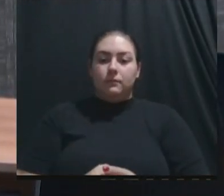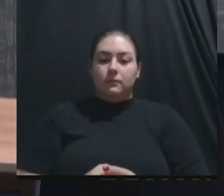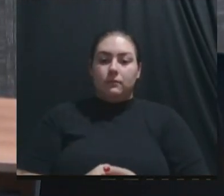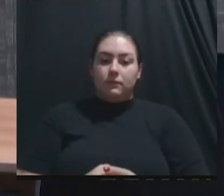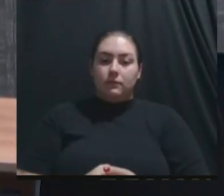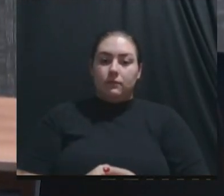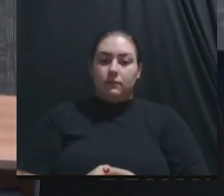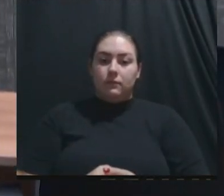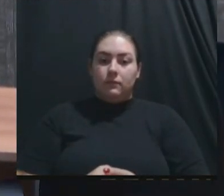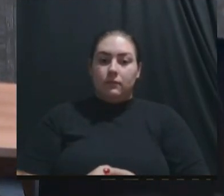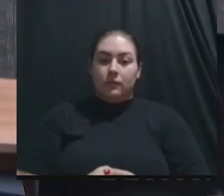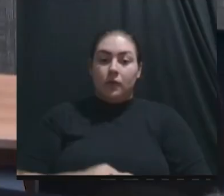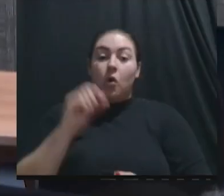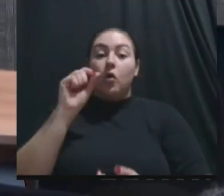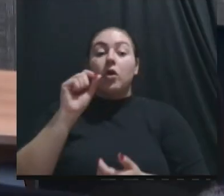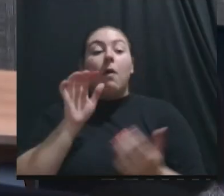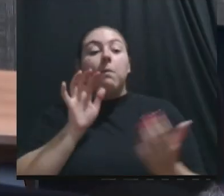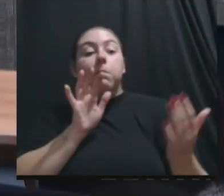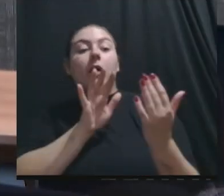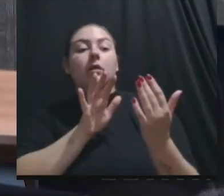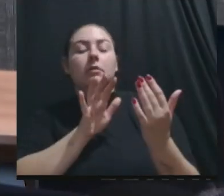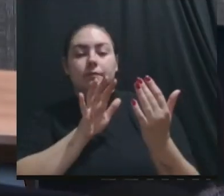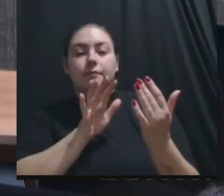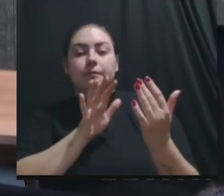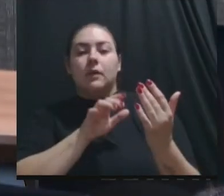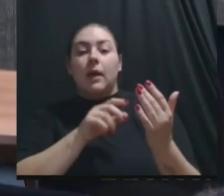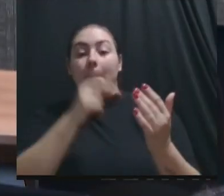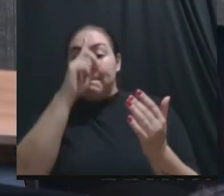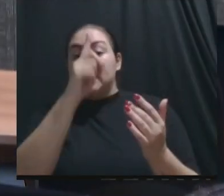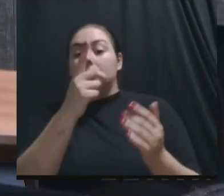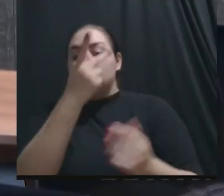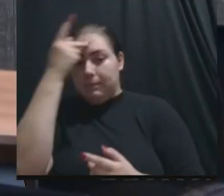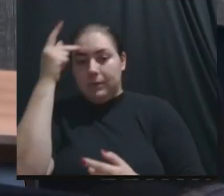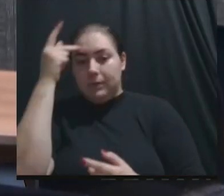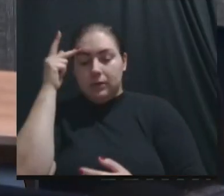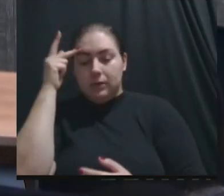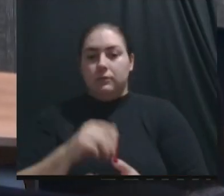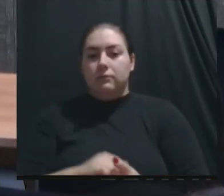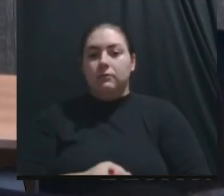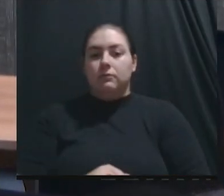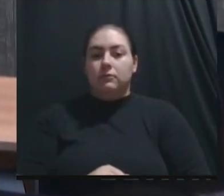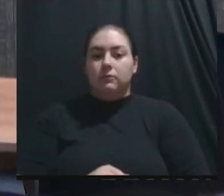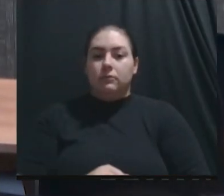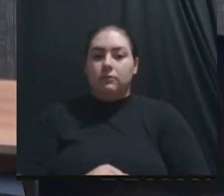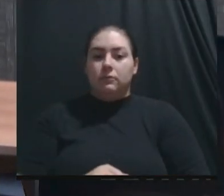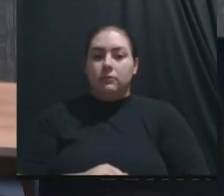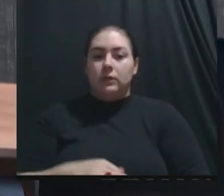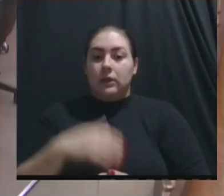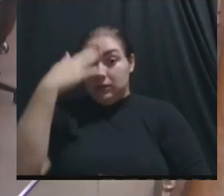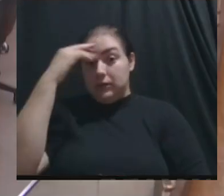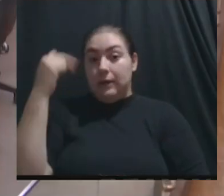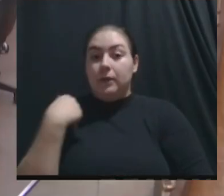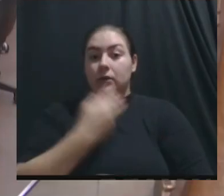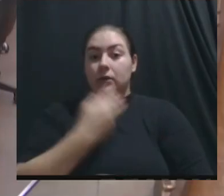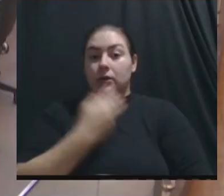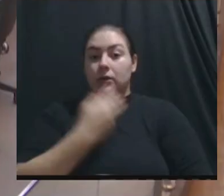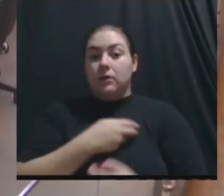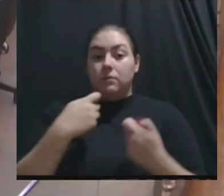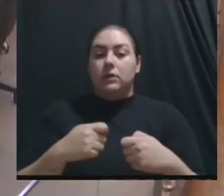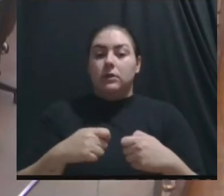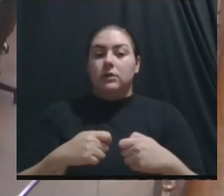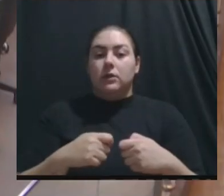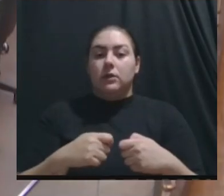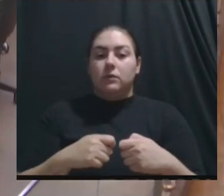manda. E quem manda é a pessoa. Sabe? A gente precisa desconstruir isso, principalmente nas falas. Também